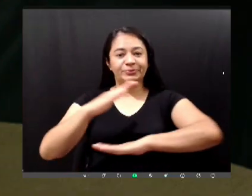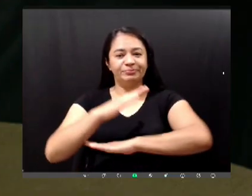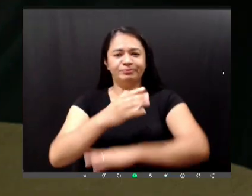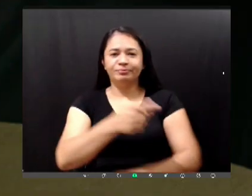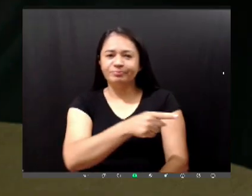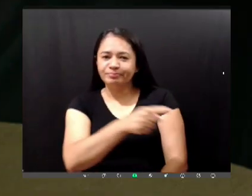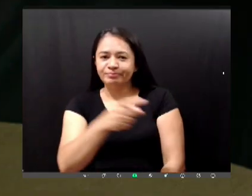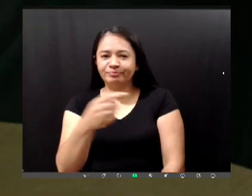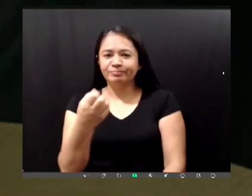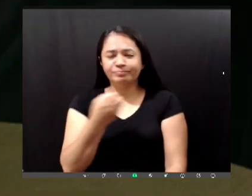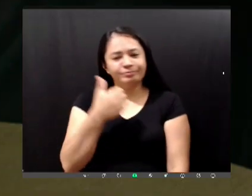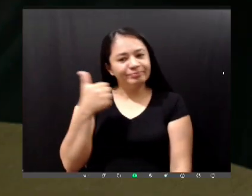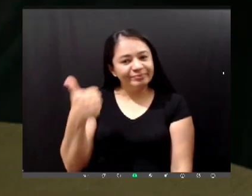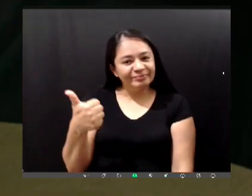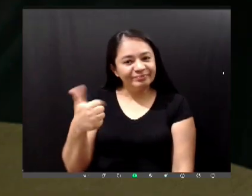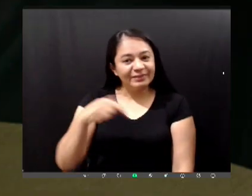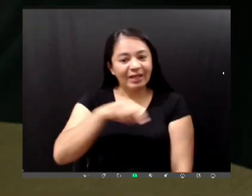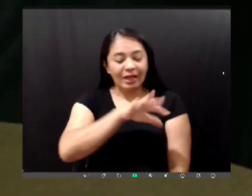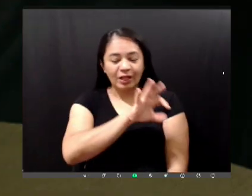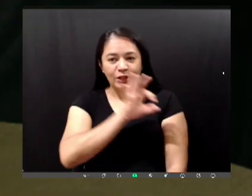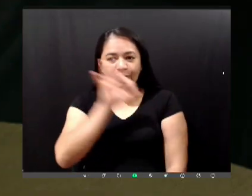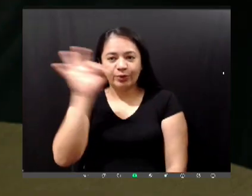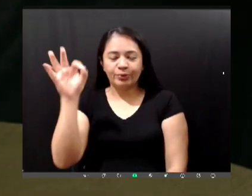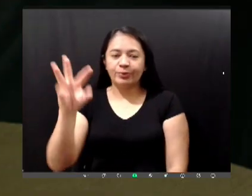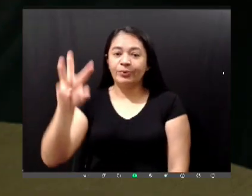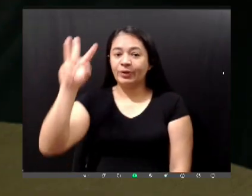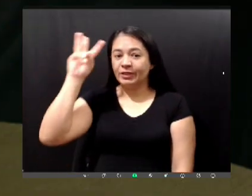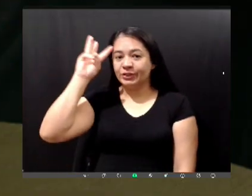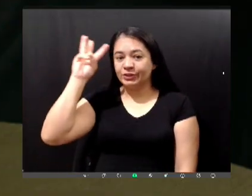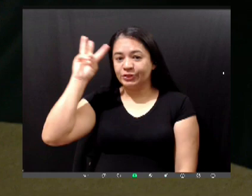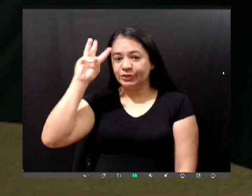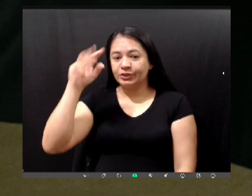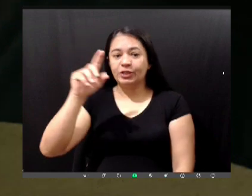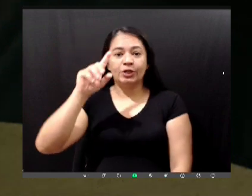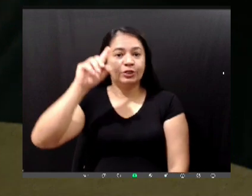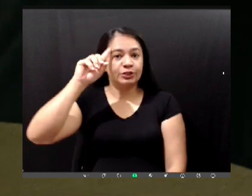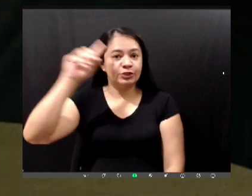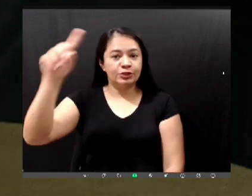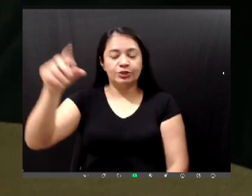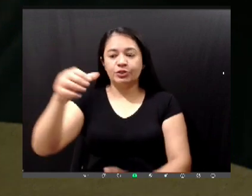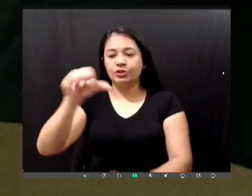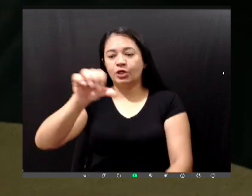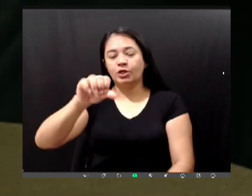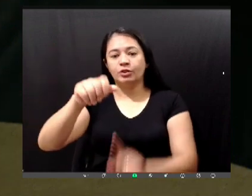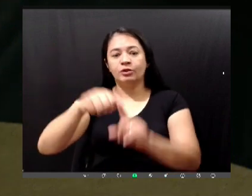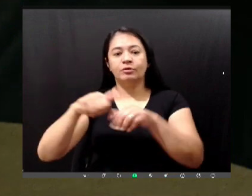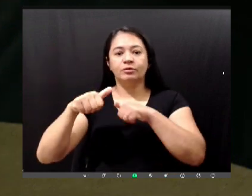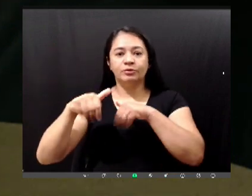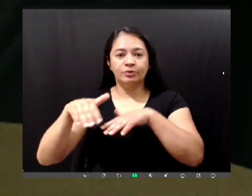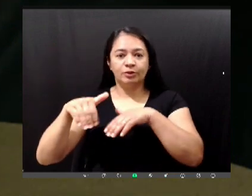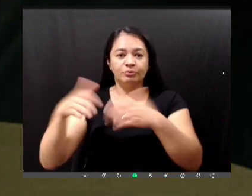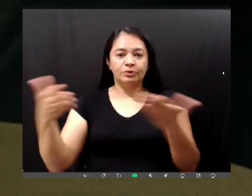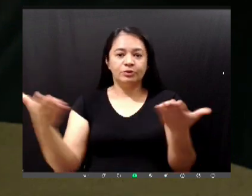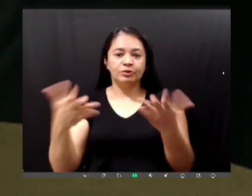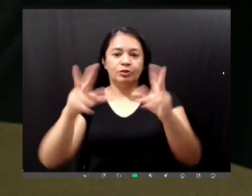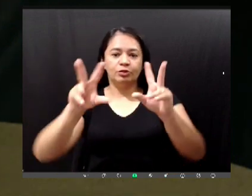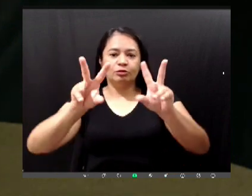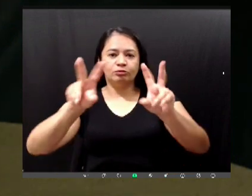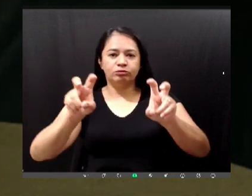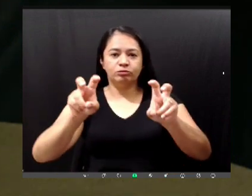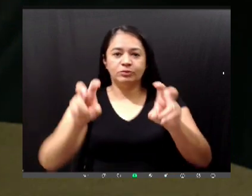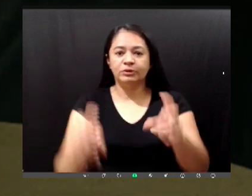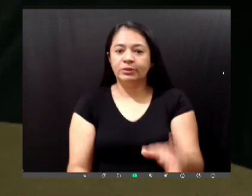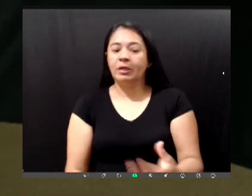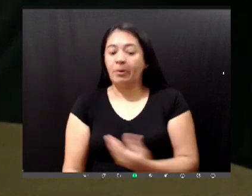tudo ótimo, terça-feira, dia 9 de setembro. Hoje a gente fala sobre um tema muito presente no dia a dia de todos